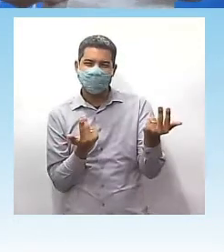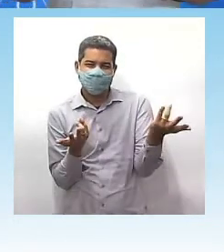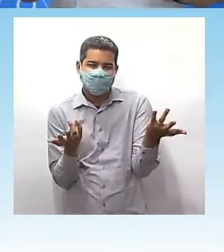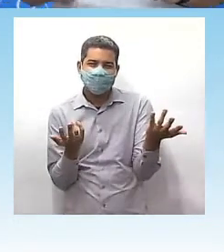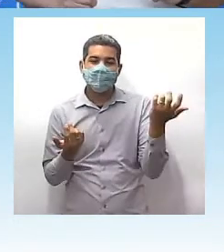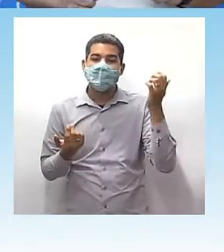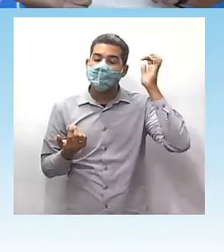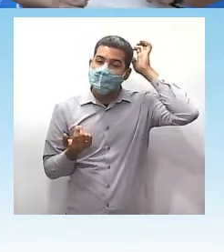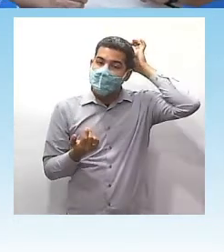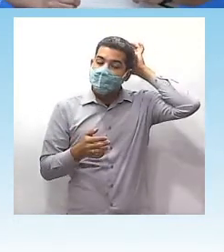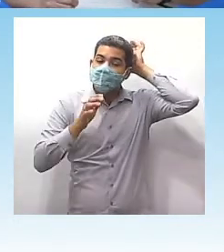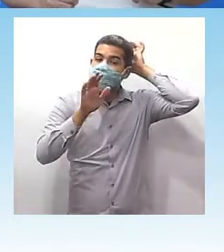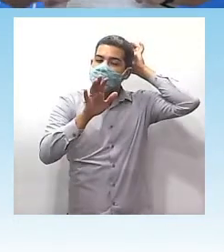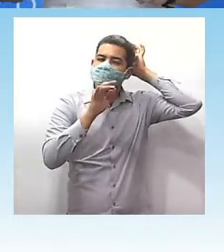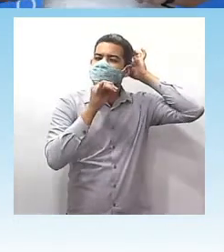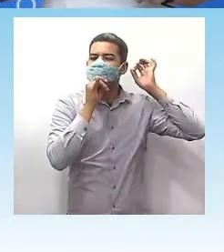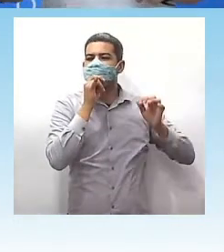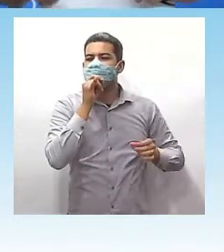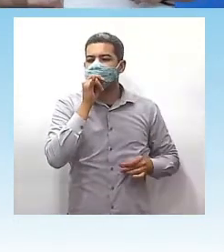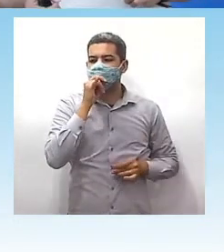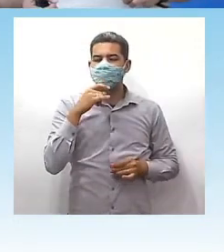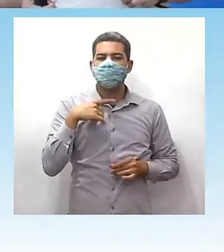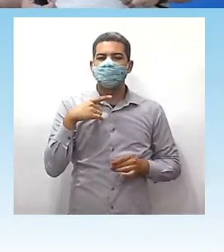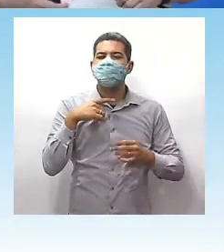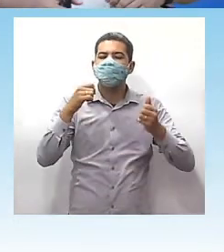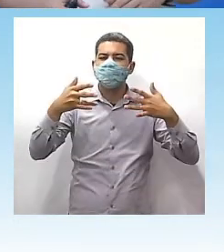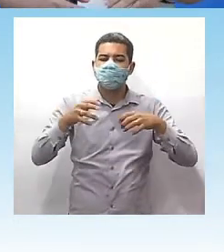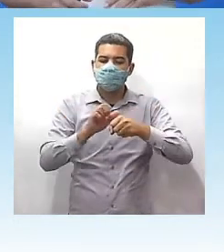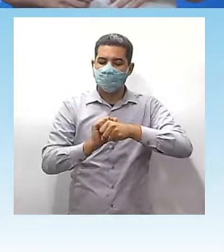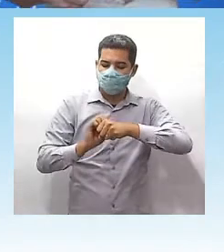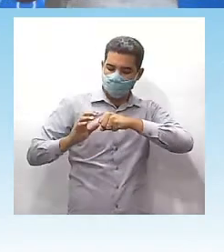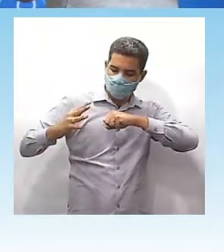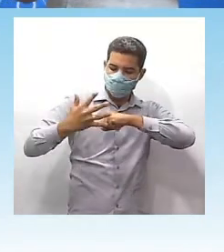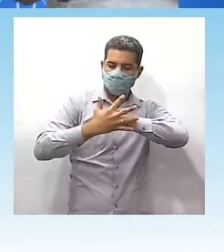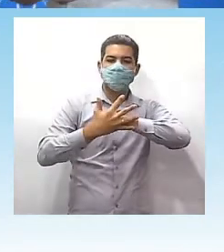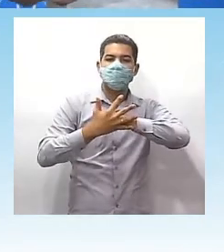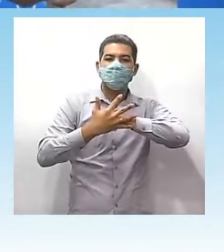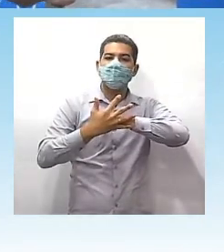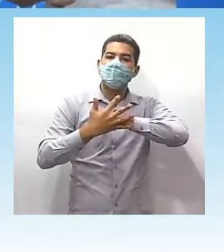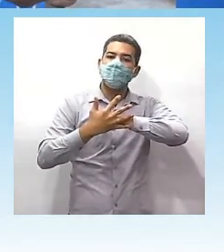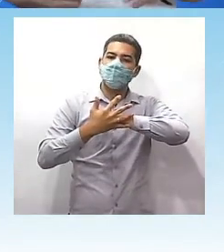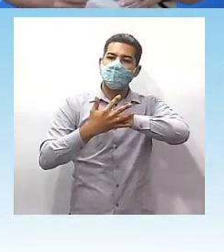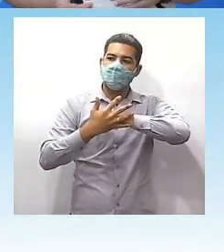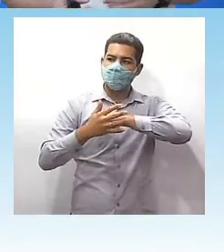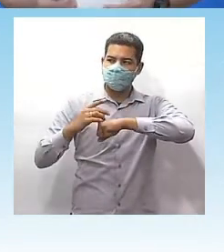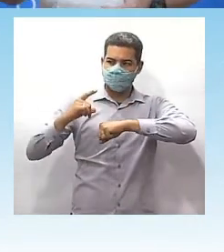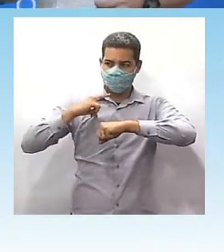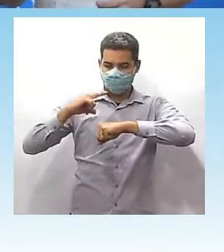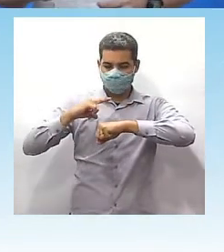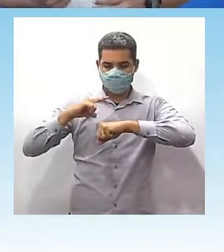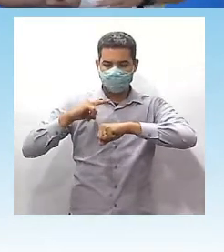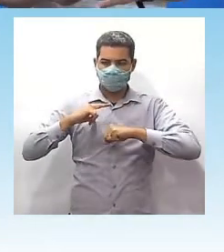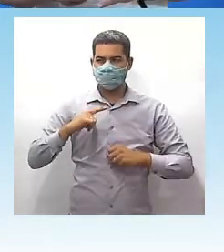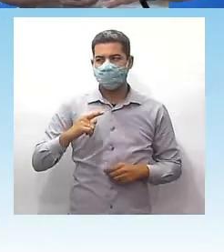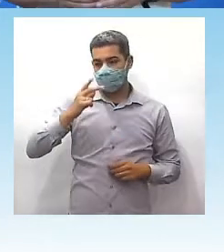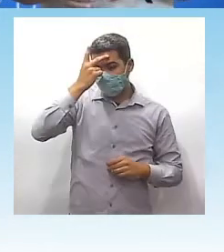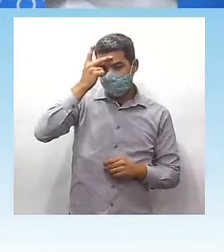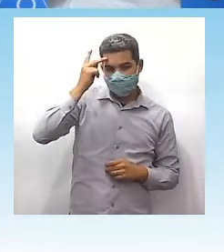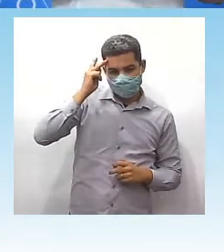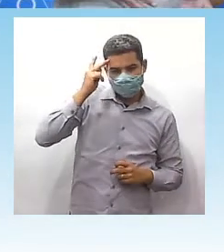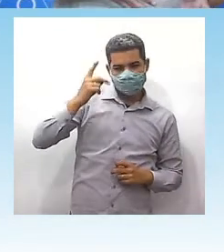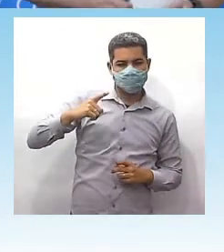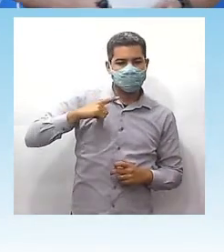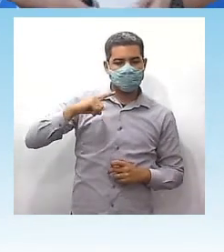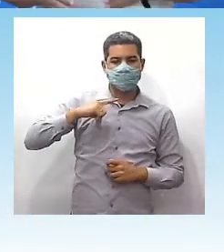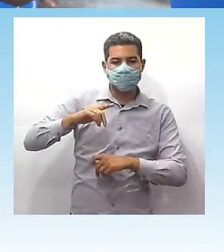quando a gente está falando, por exemplo, de Covid-19, né? Essa relação da pandemia, se uma pessoa tem